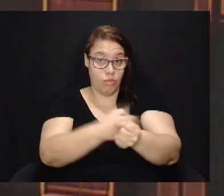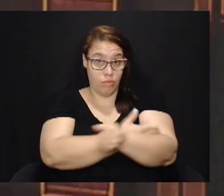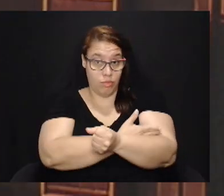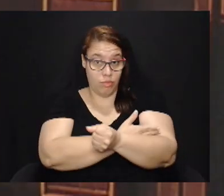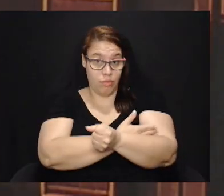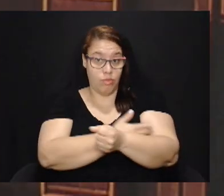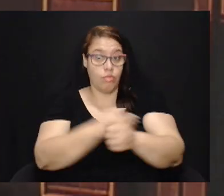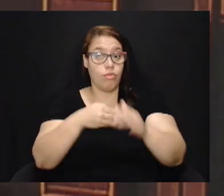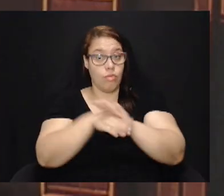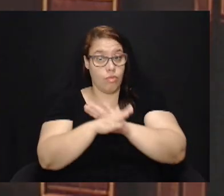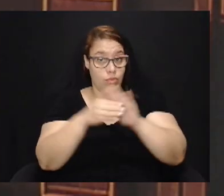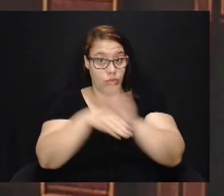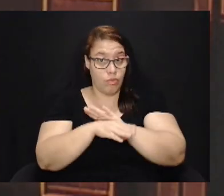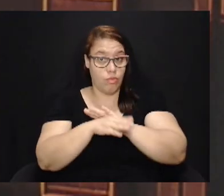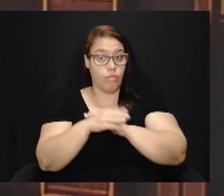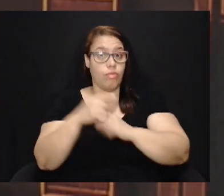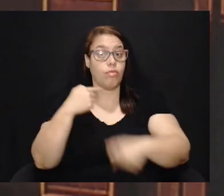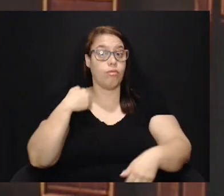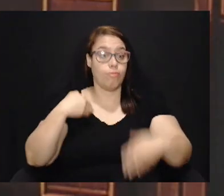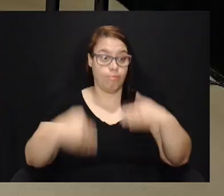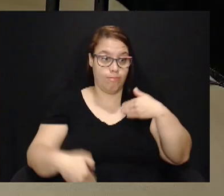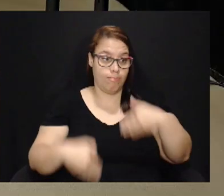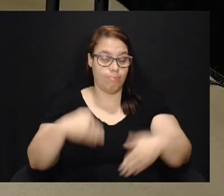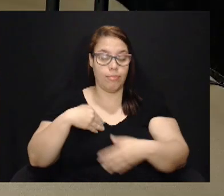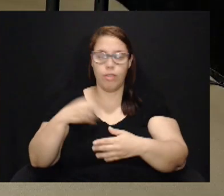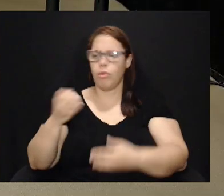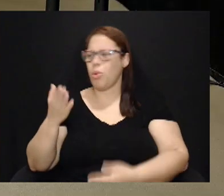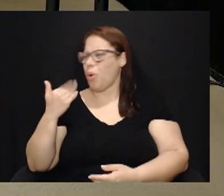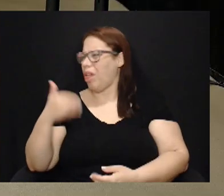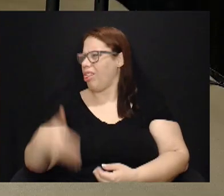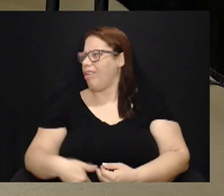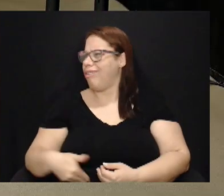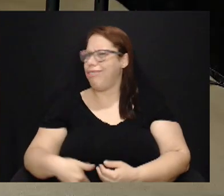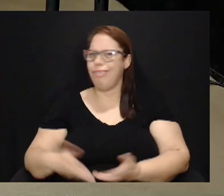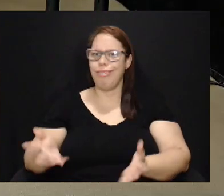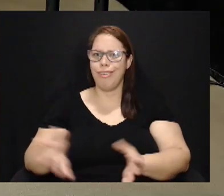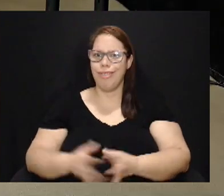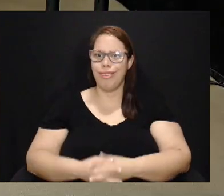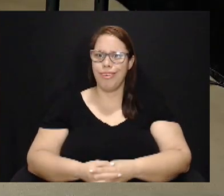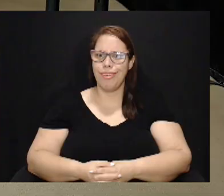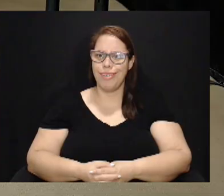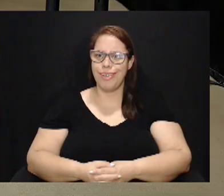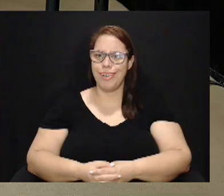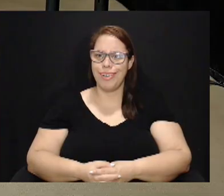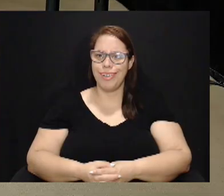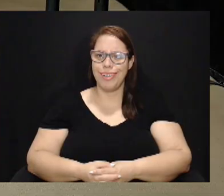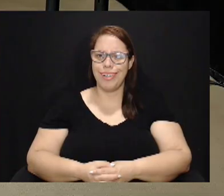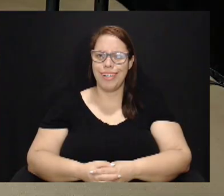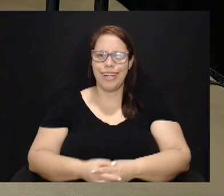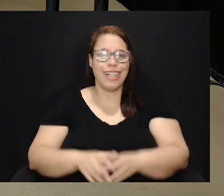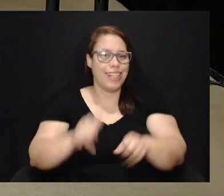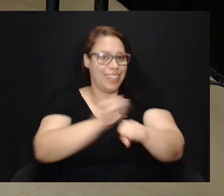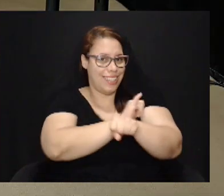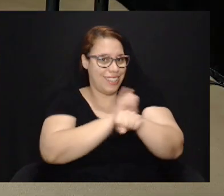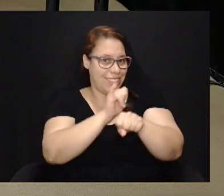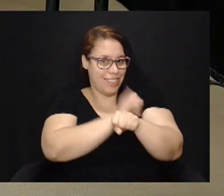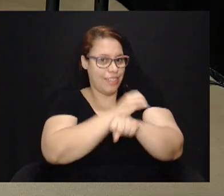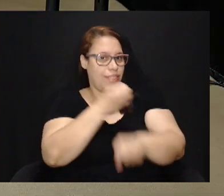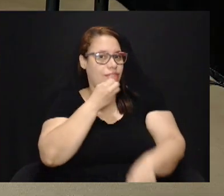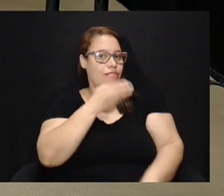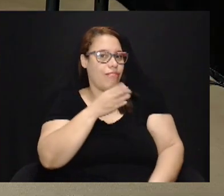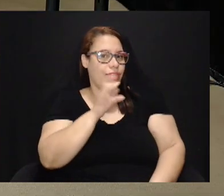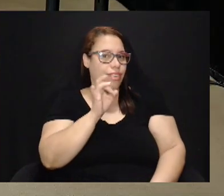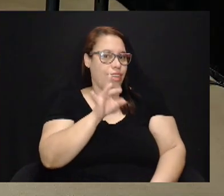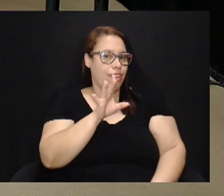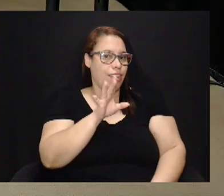habitual, fisiológica. Nossa, mas quanta fome! Rúbia, você já tem uma estratégia muito boa, só que já deu não pra ter